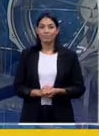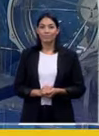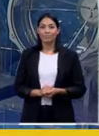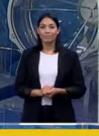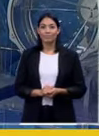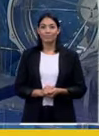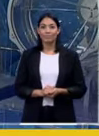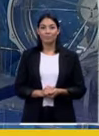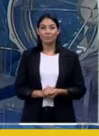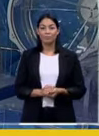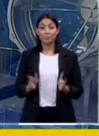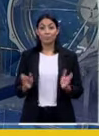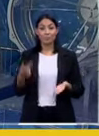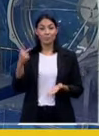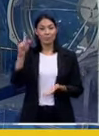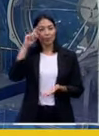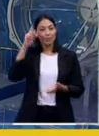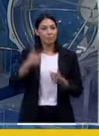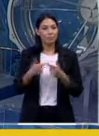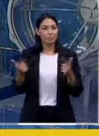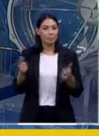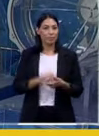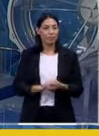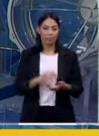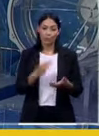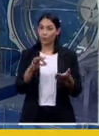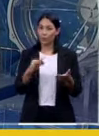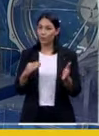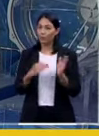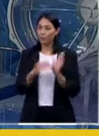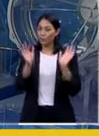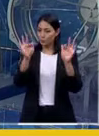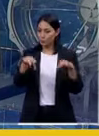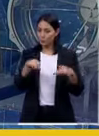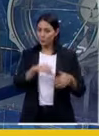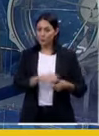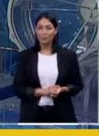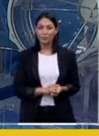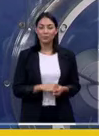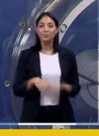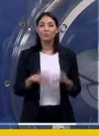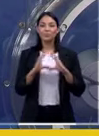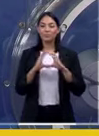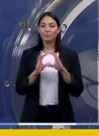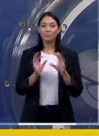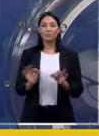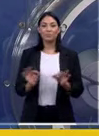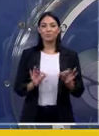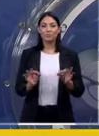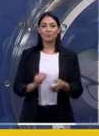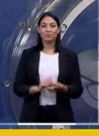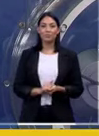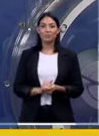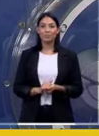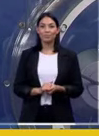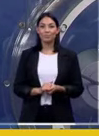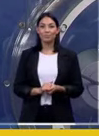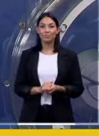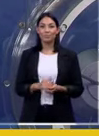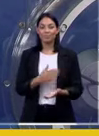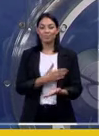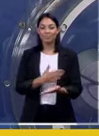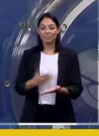Está na hora de saber se hoje é seu dia de sorte, né? Então confira a sua aposta até o fim. As bolas estão posicionadas. Vamos ao sorteio,